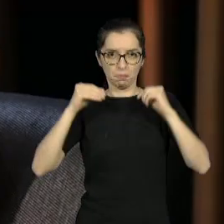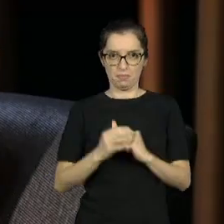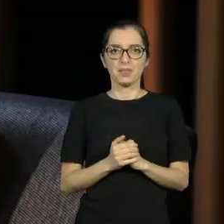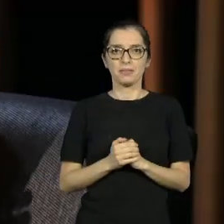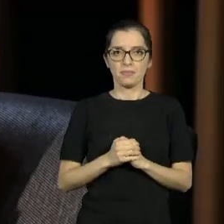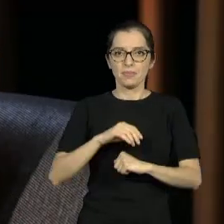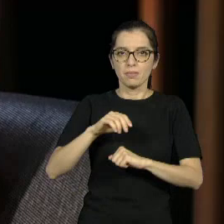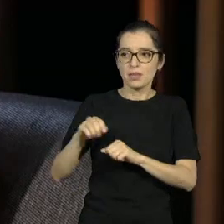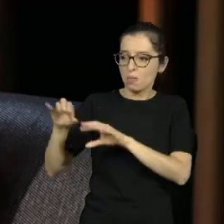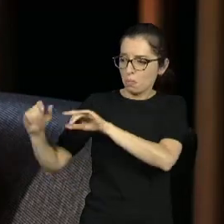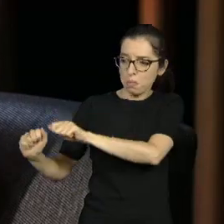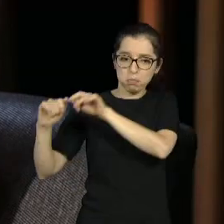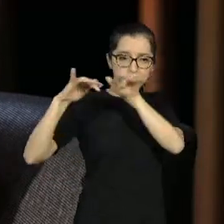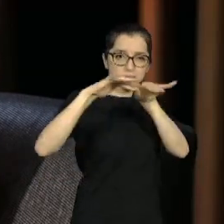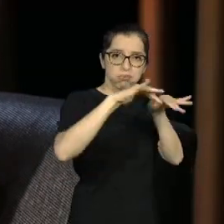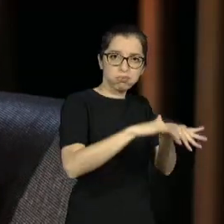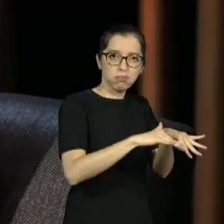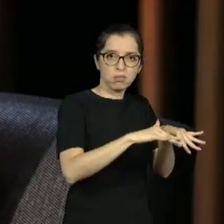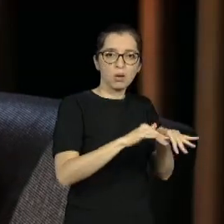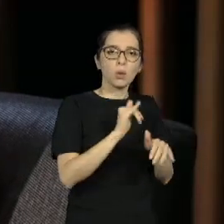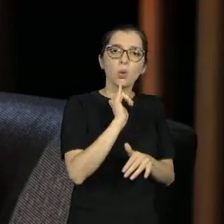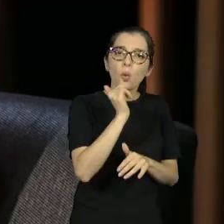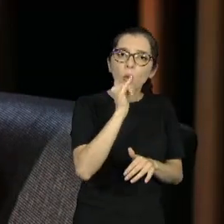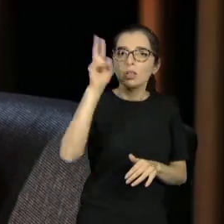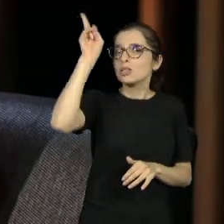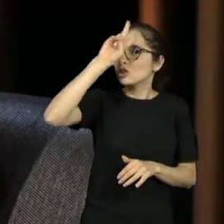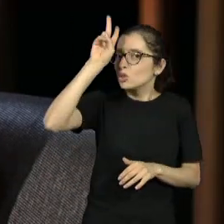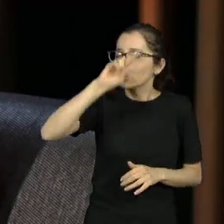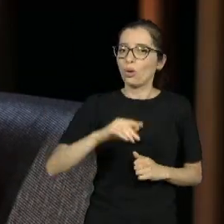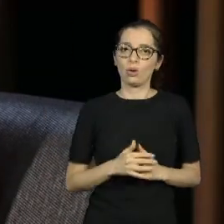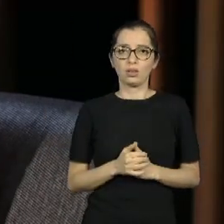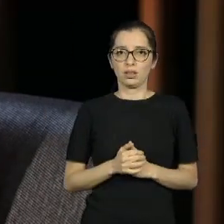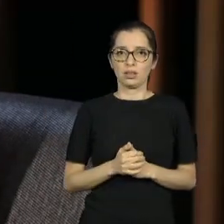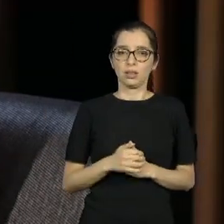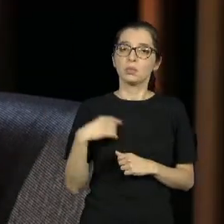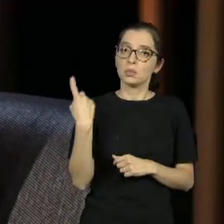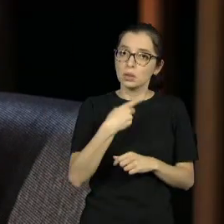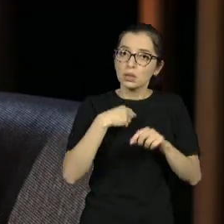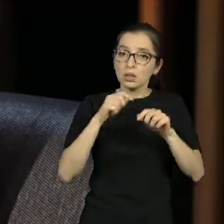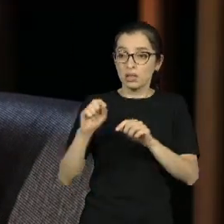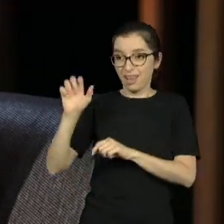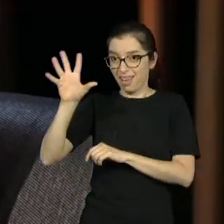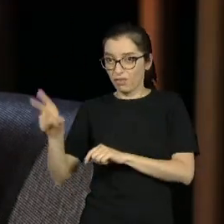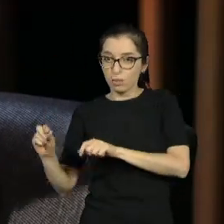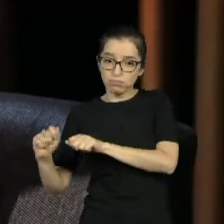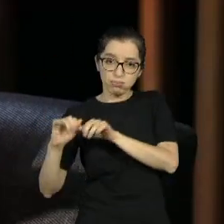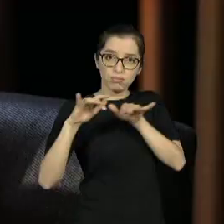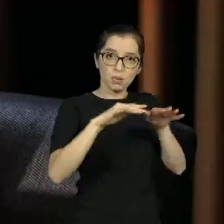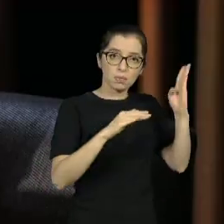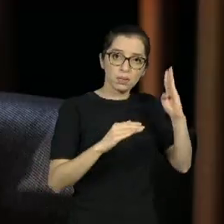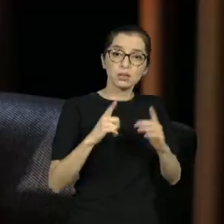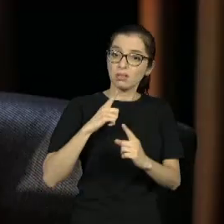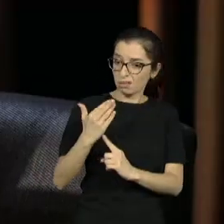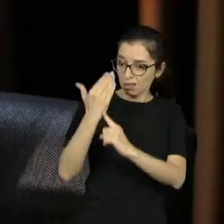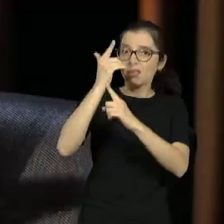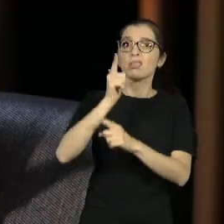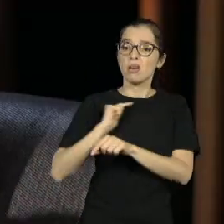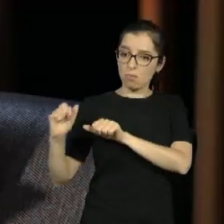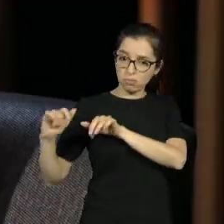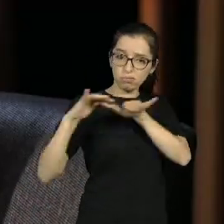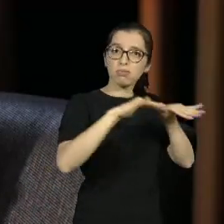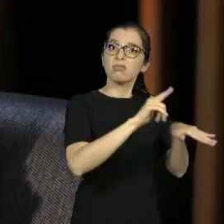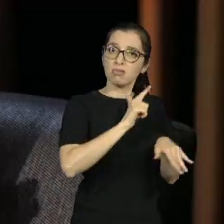essa história que a gente precisa contar e com as populações africanas vieram tecnologias porque que eles eram tão